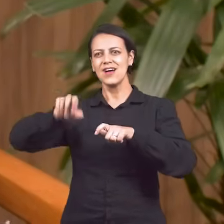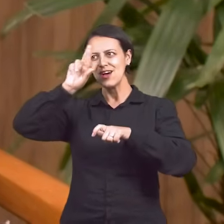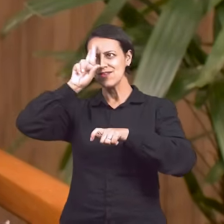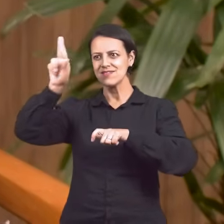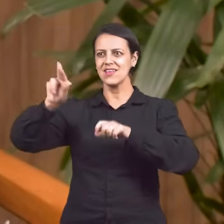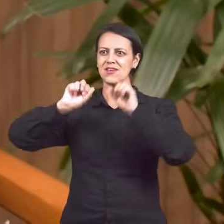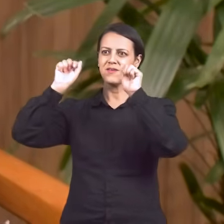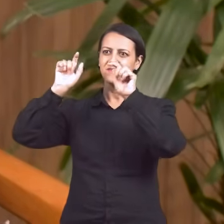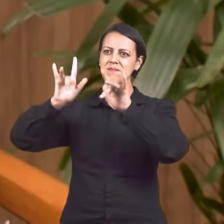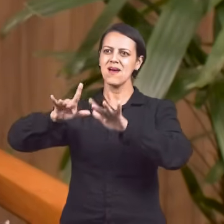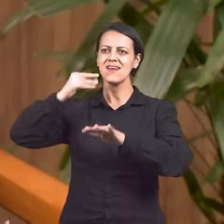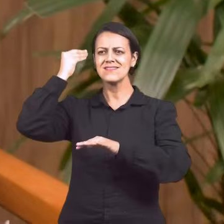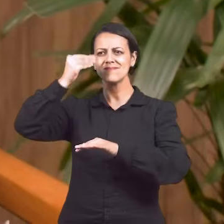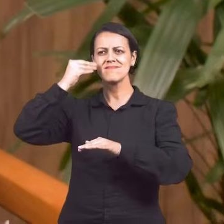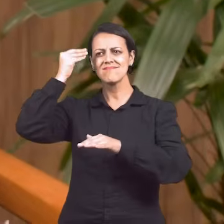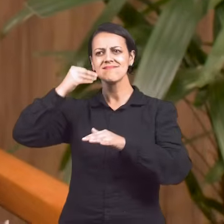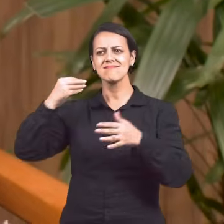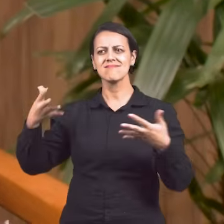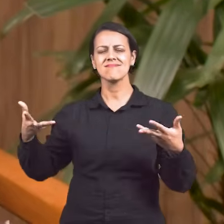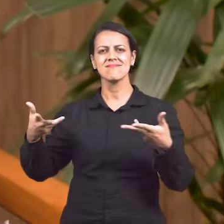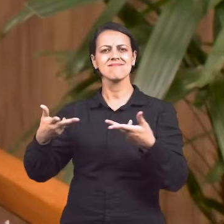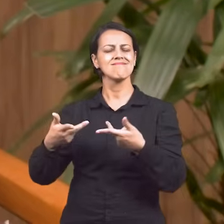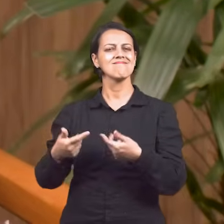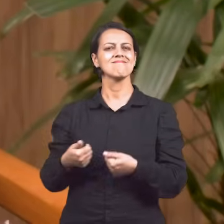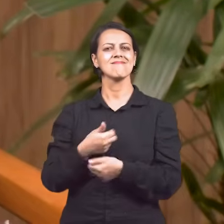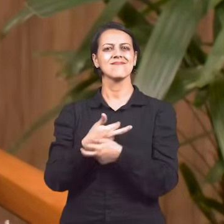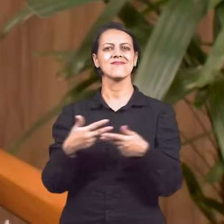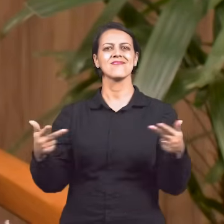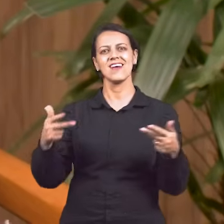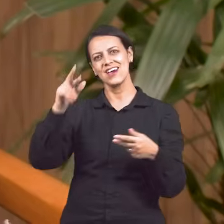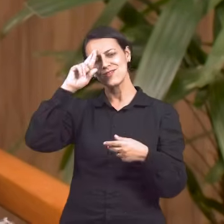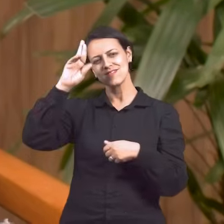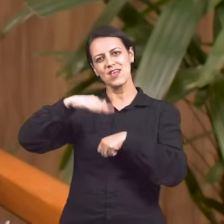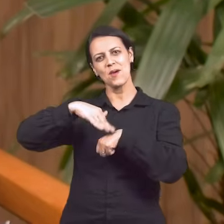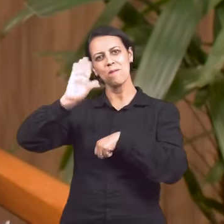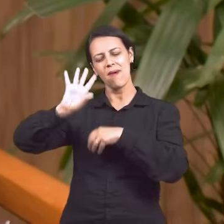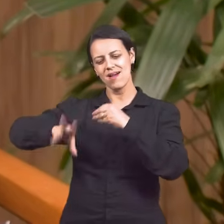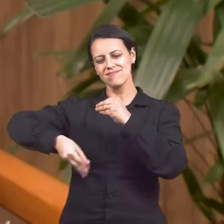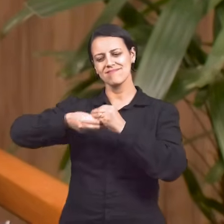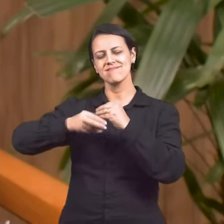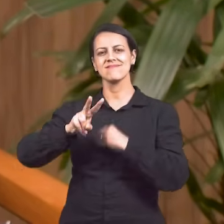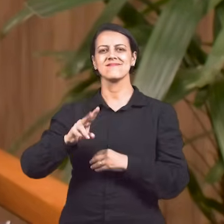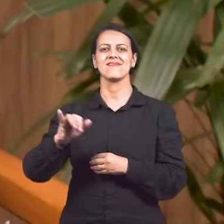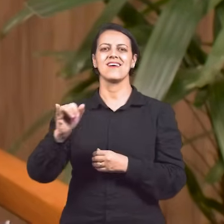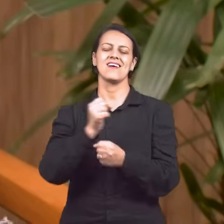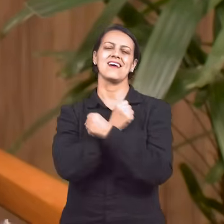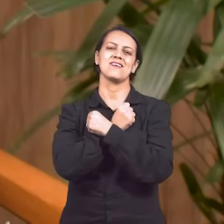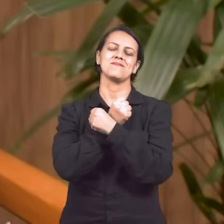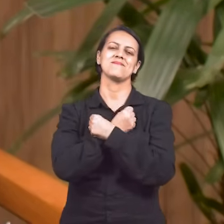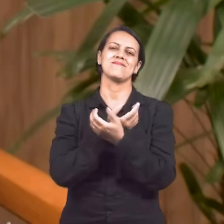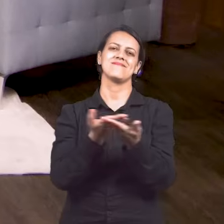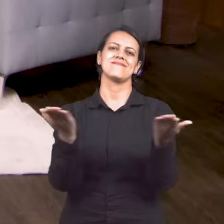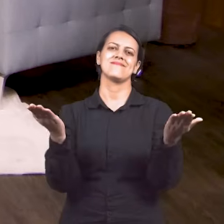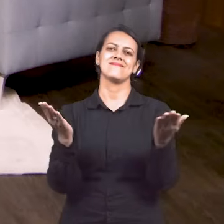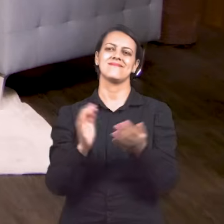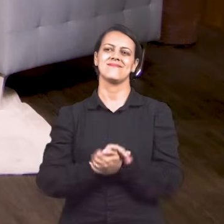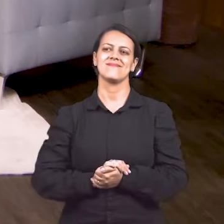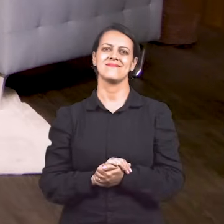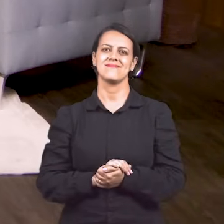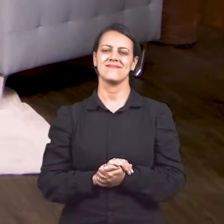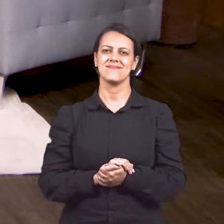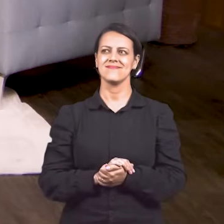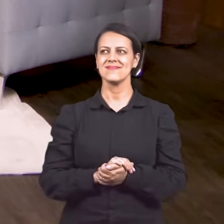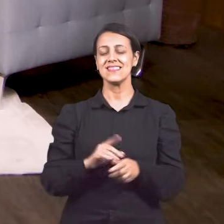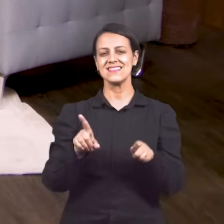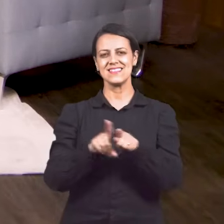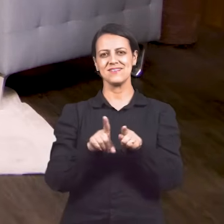grandes experiências e mais ainda o Senhor vai acrescentar. Um abraço a todos aí. Amém. Pastor